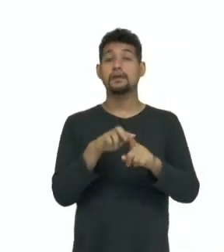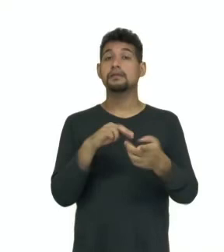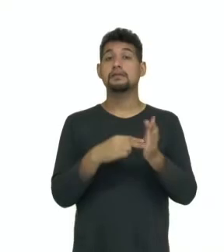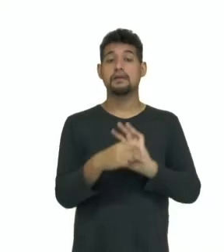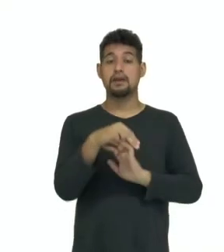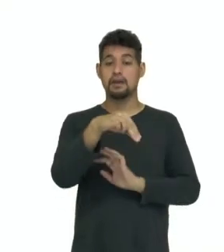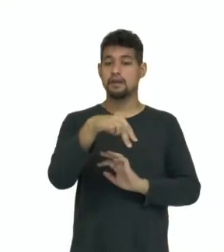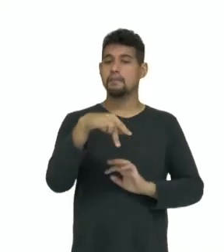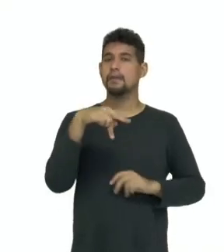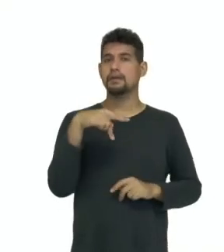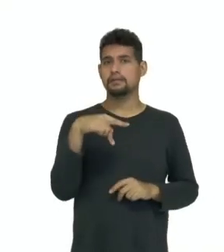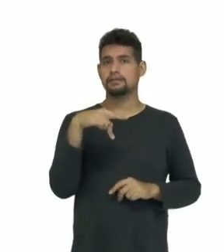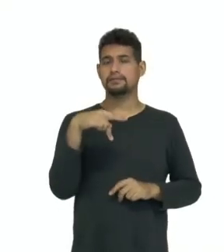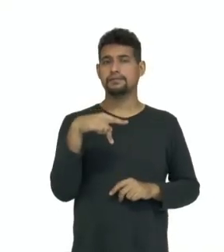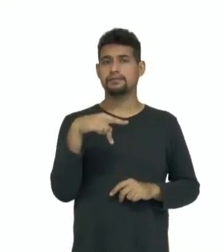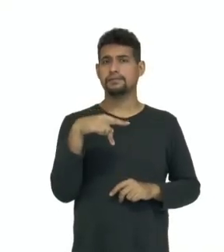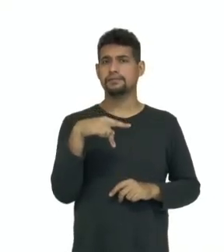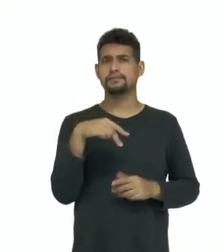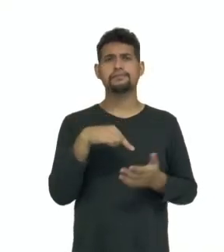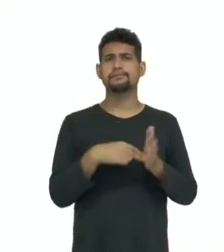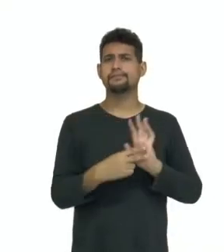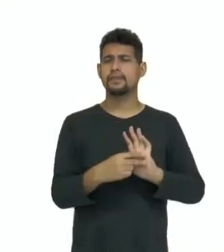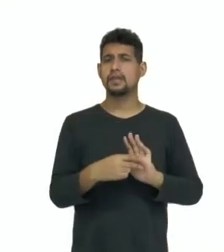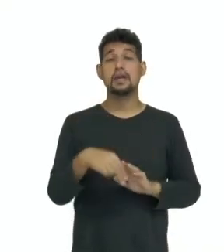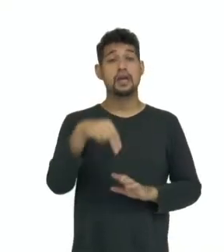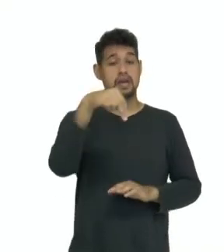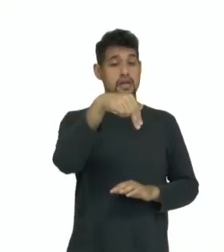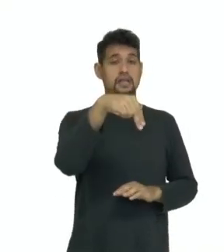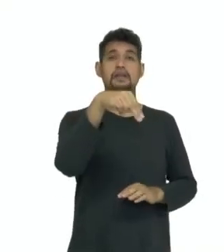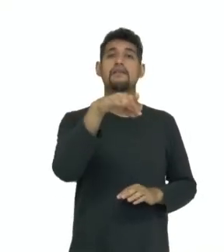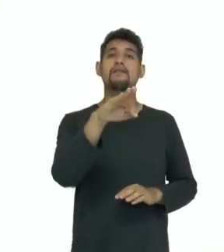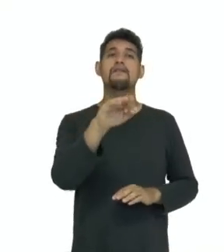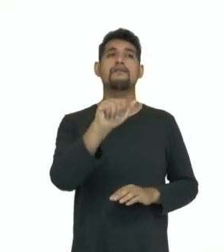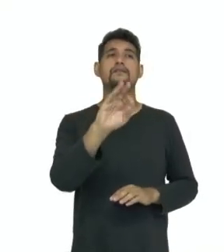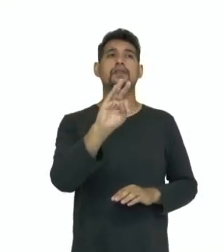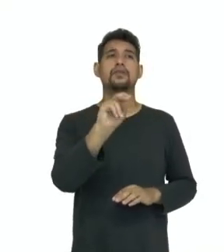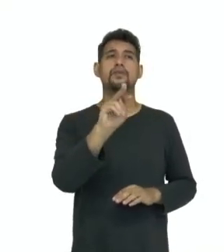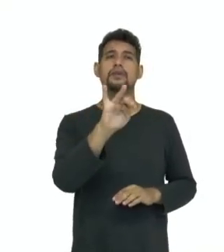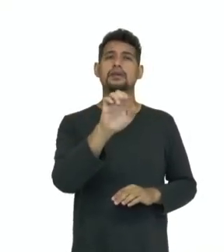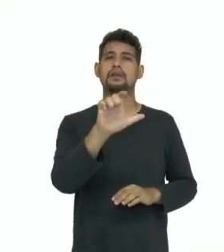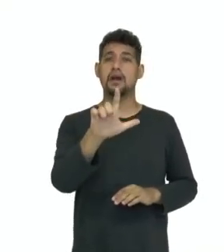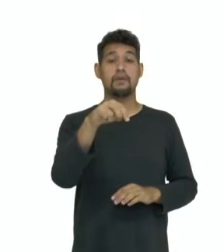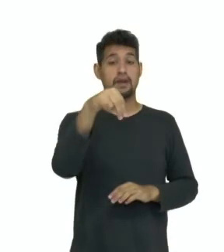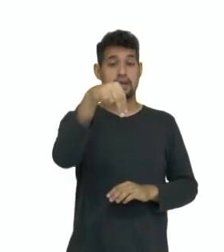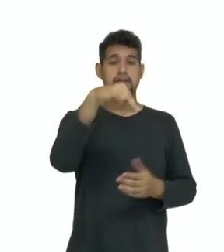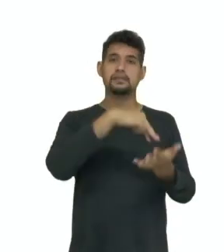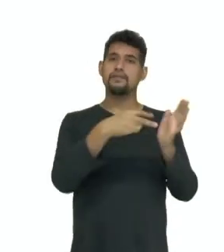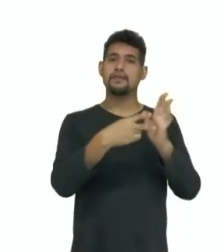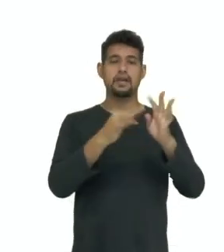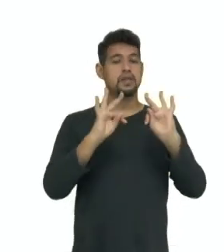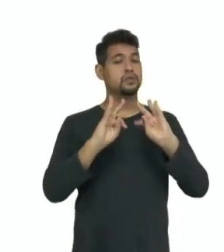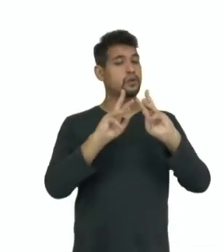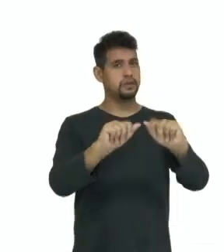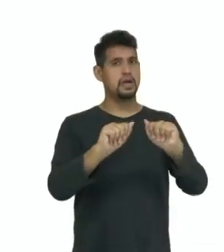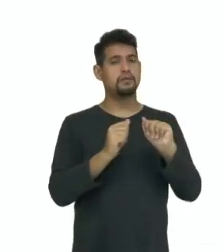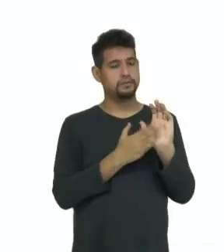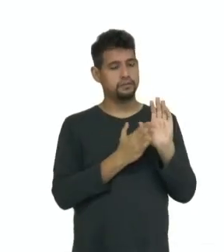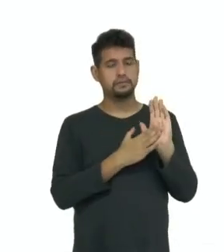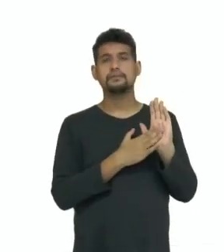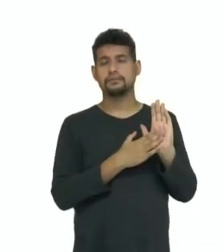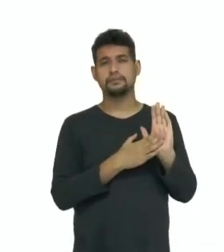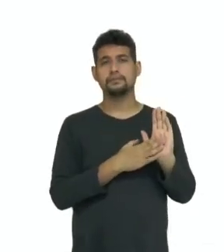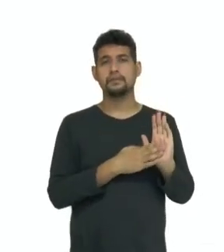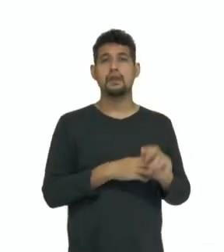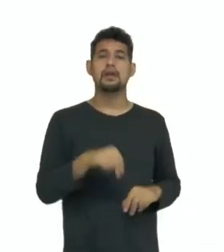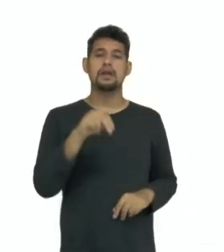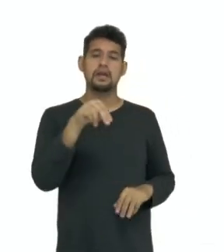NP é N fatorial, quer dizer, N é o total de candidatos,